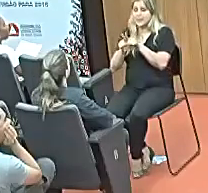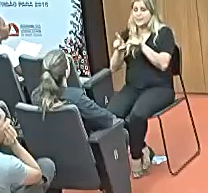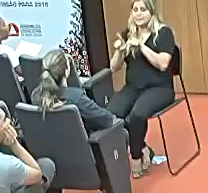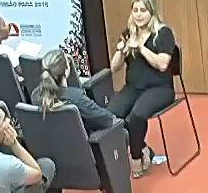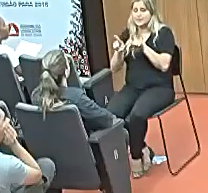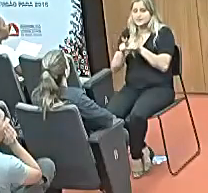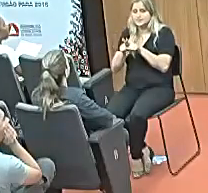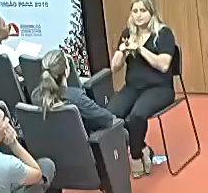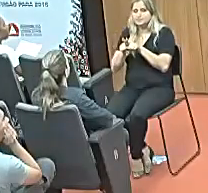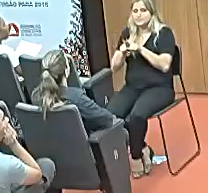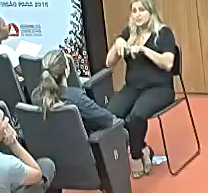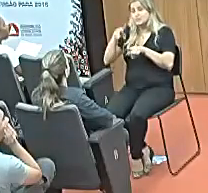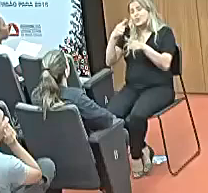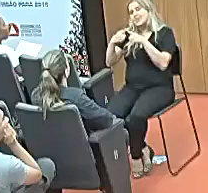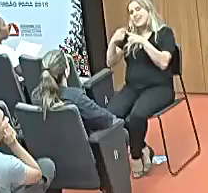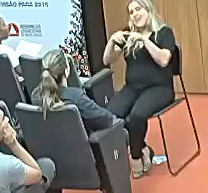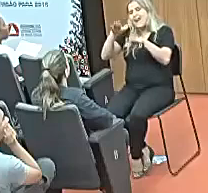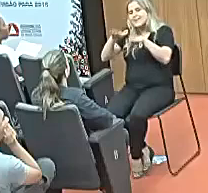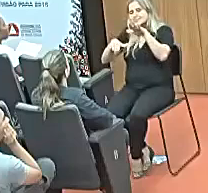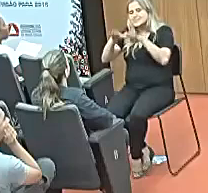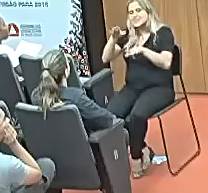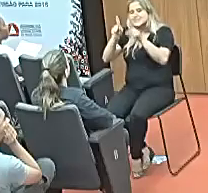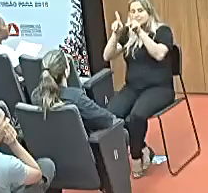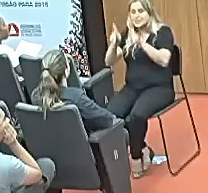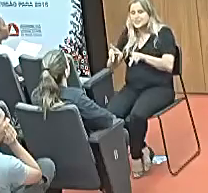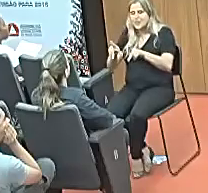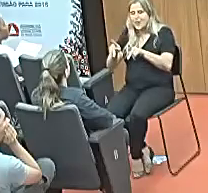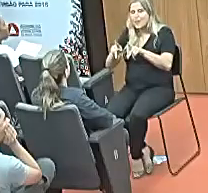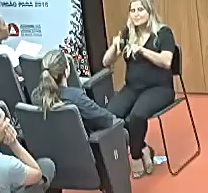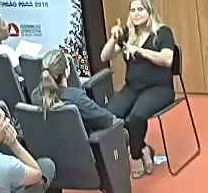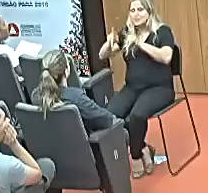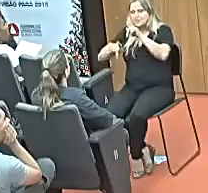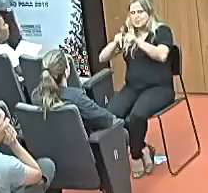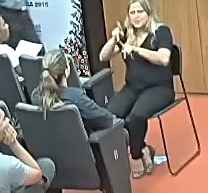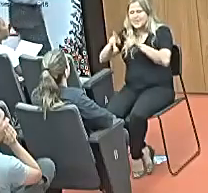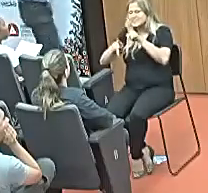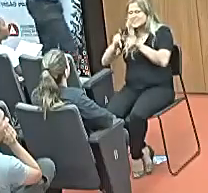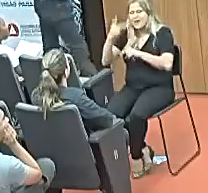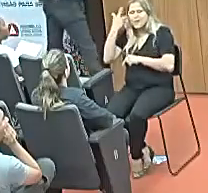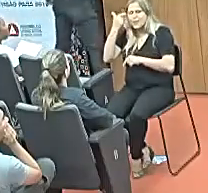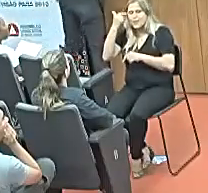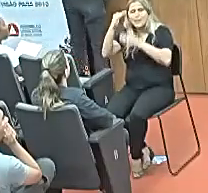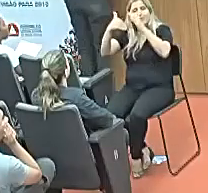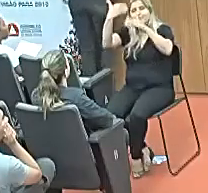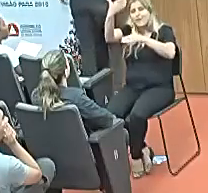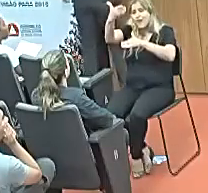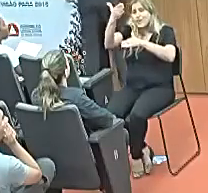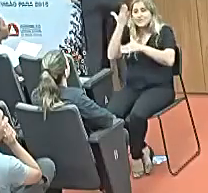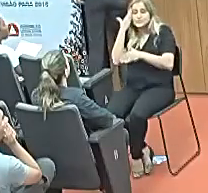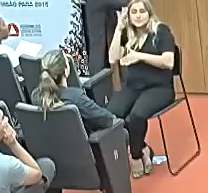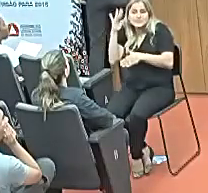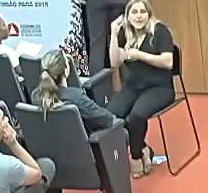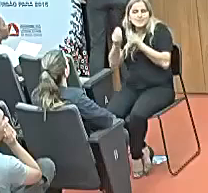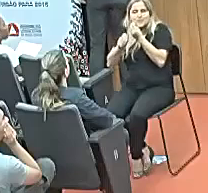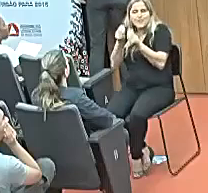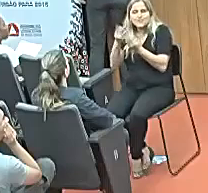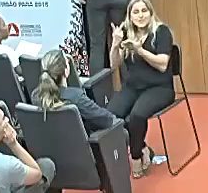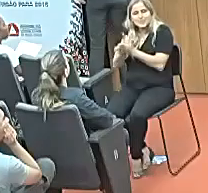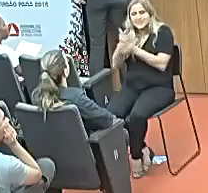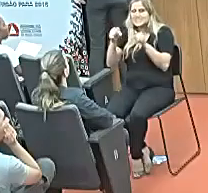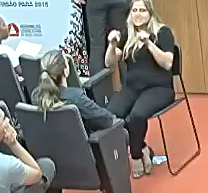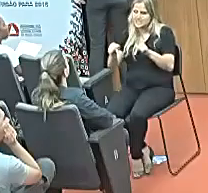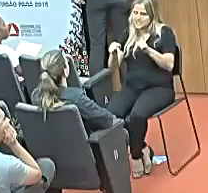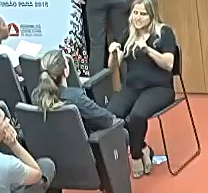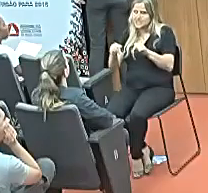pelos que não estão no dia-a-dia das políticas públicas e da gestão pública nós conseguimos fazer um